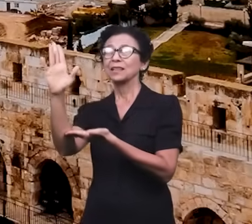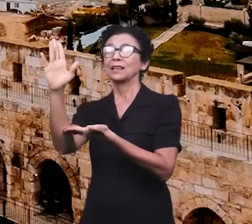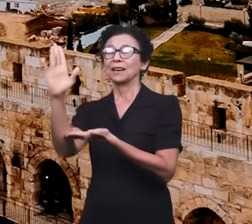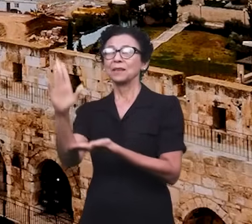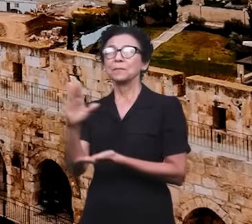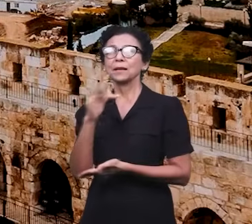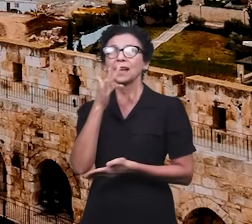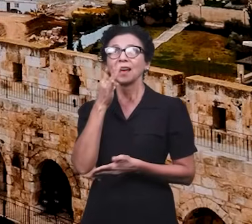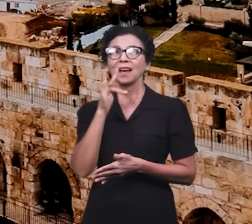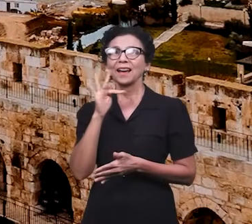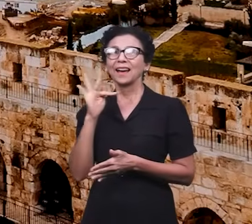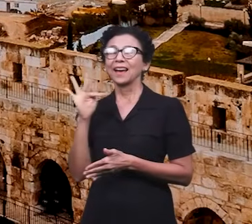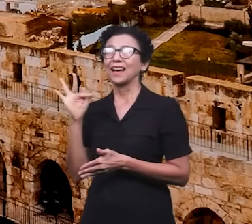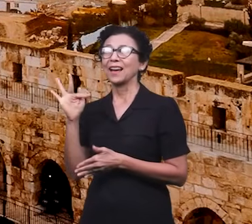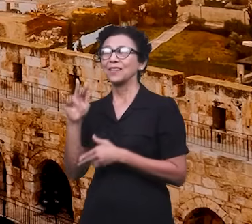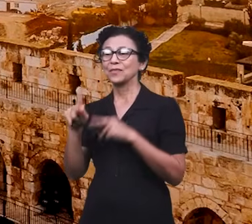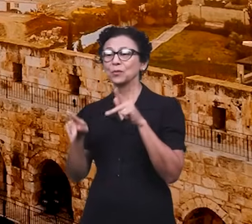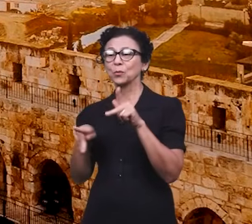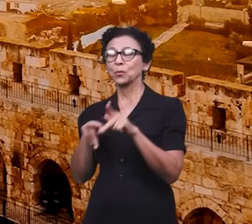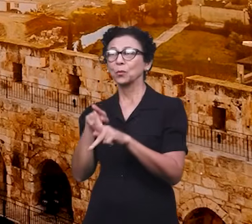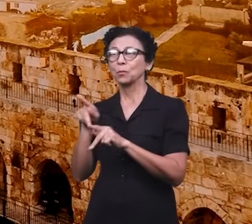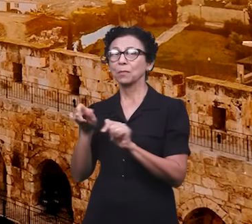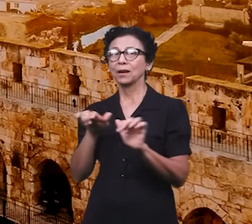Deus. No caminho